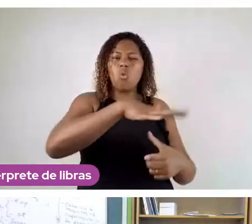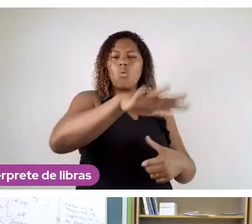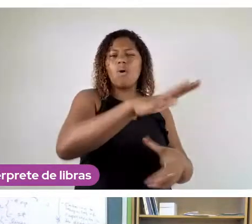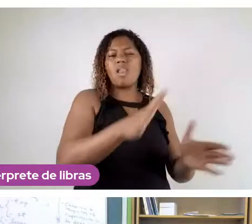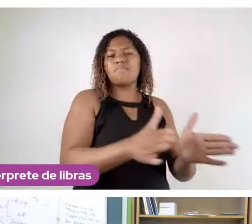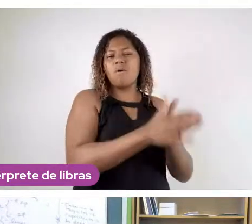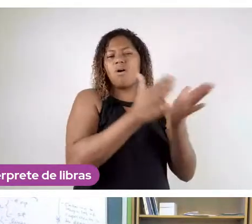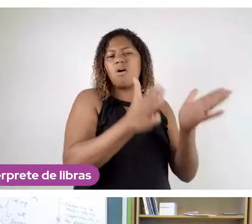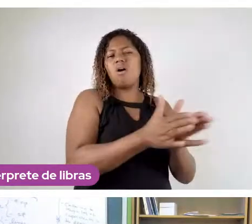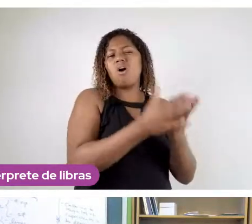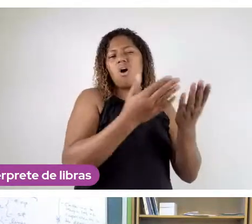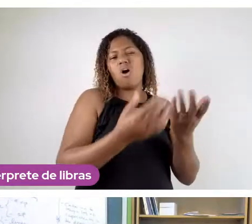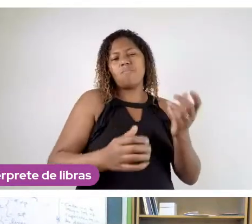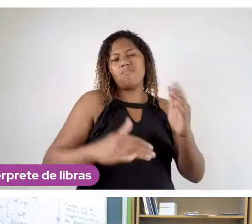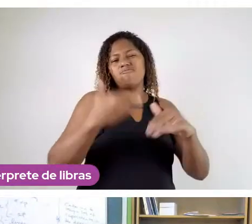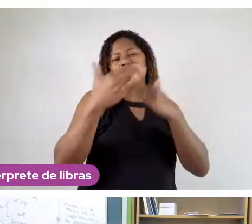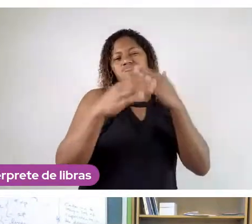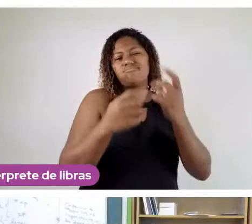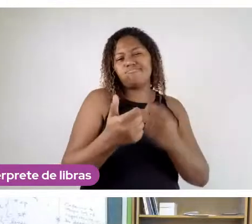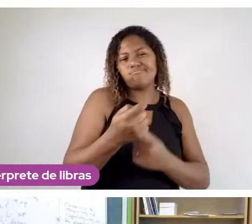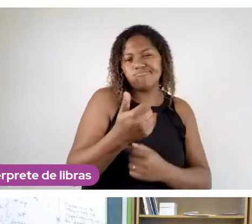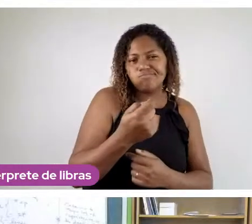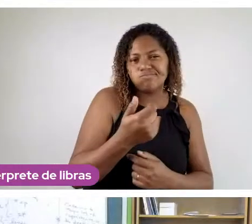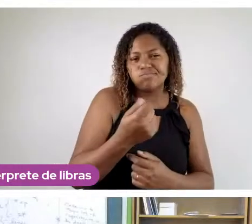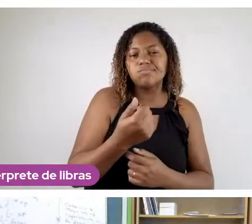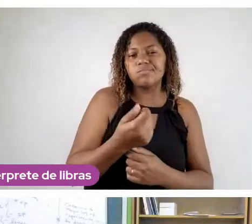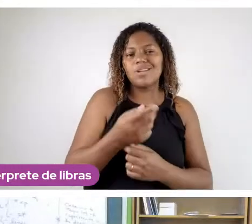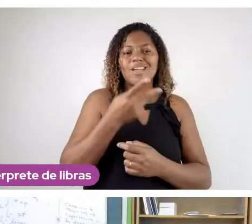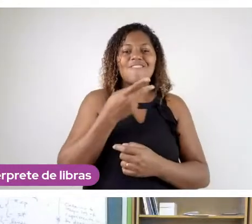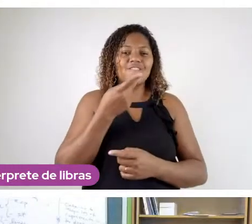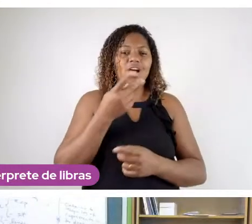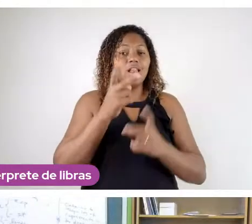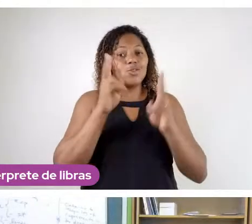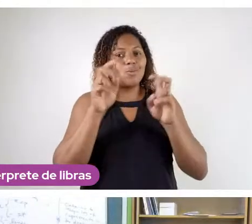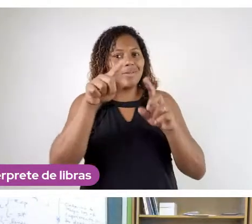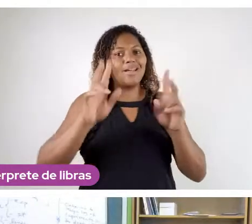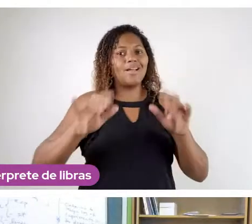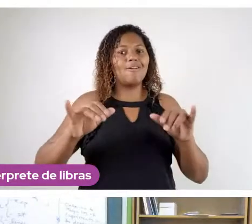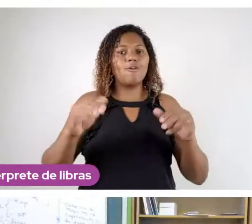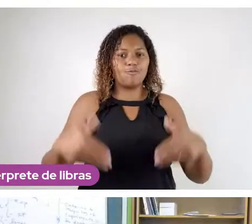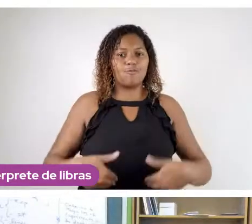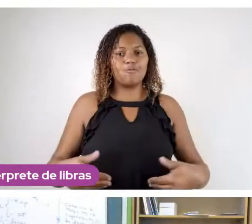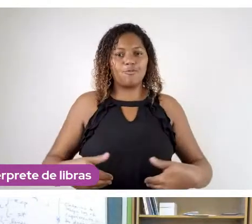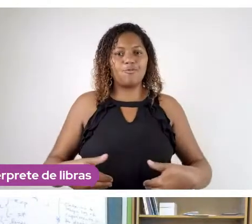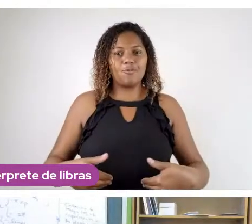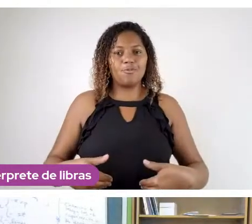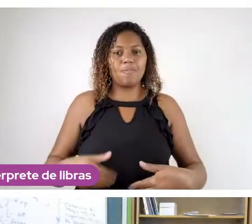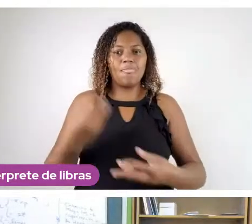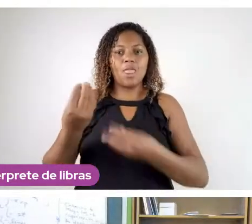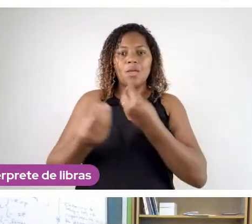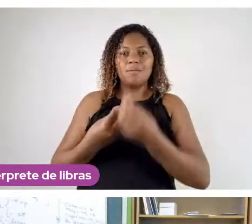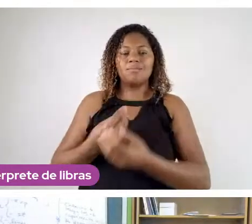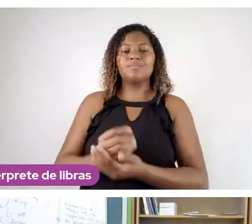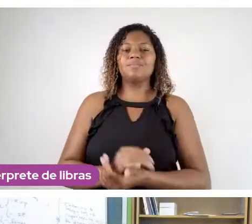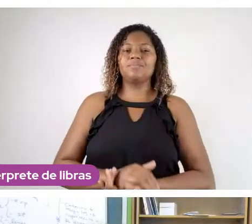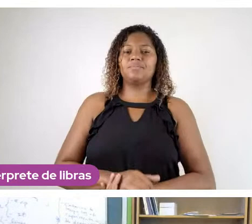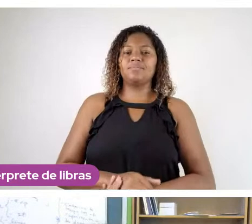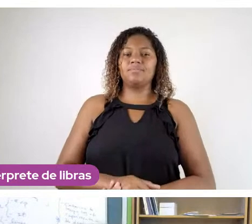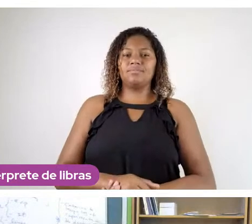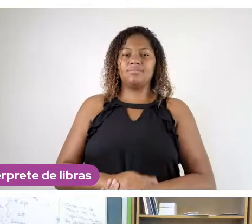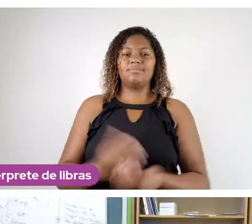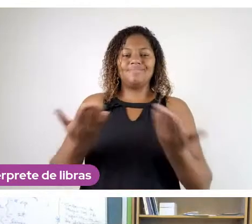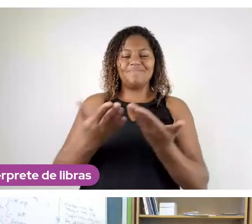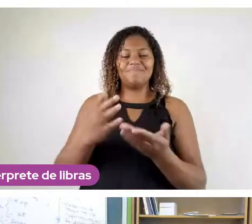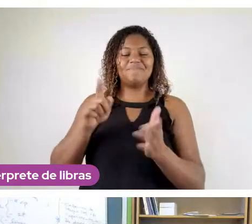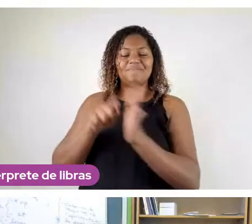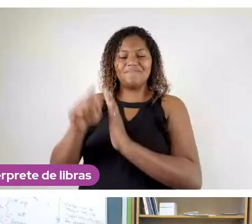em desenvolvimento, que é a questão da fome. É como as apresentações que vocês fizeram das